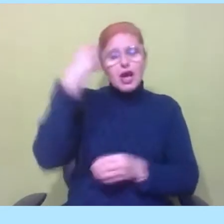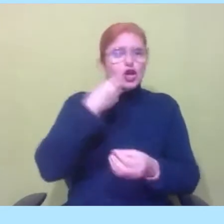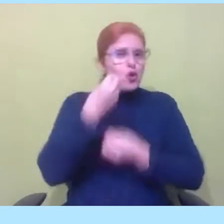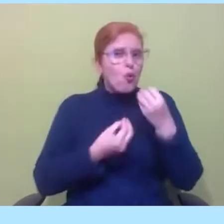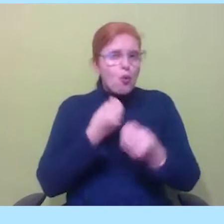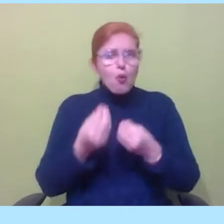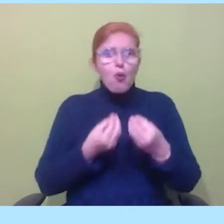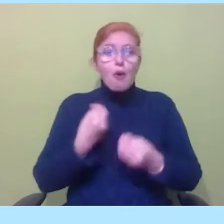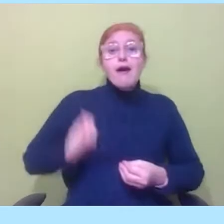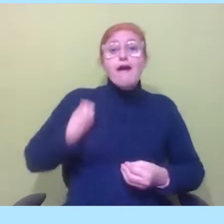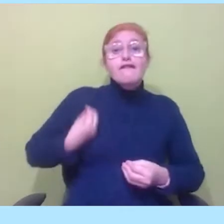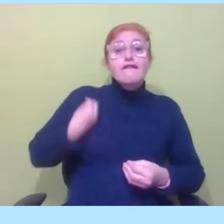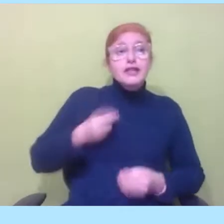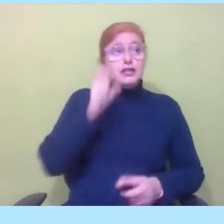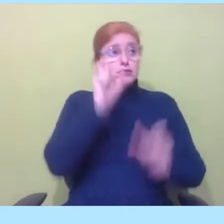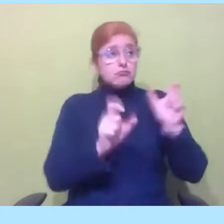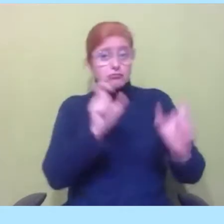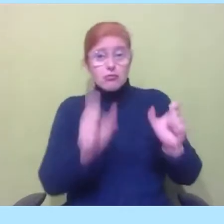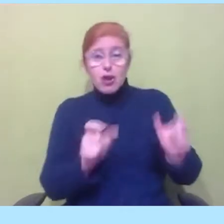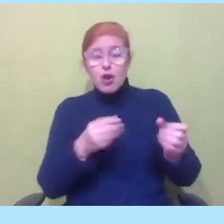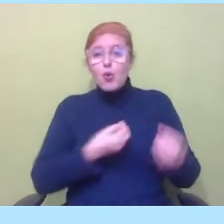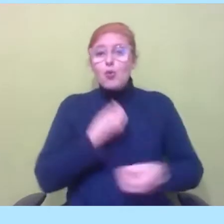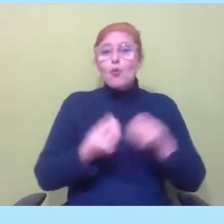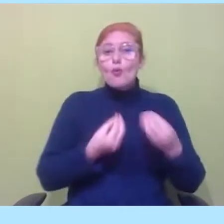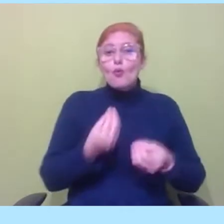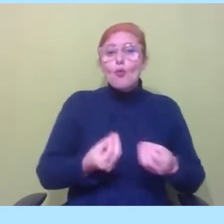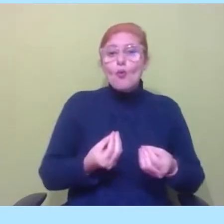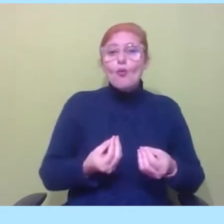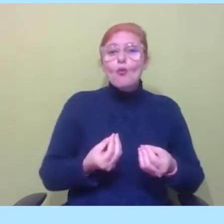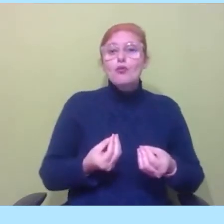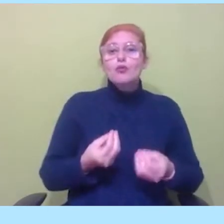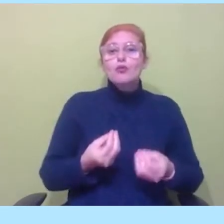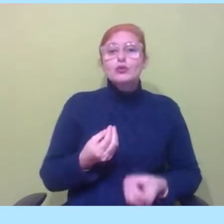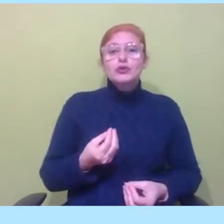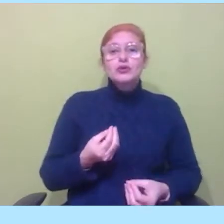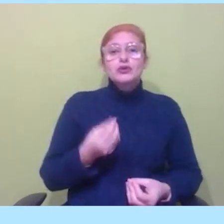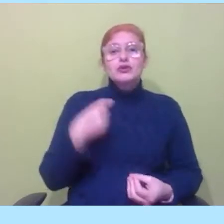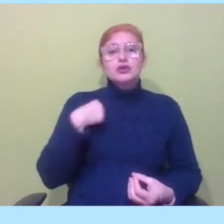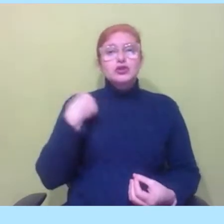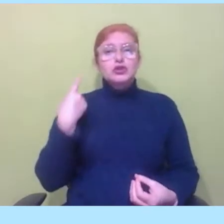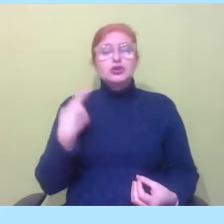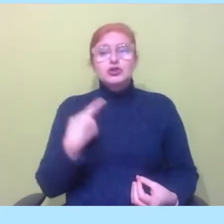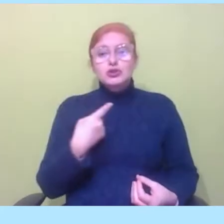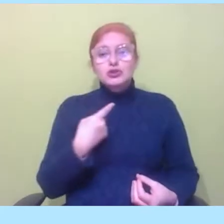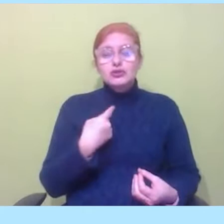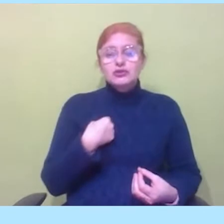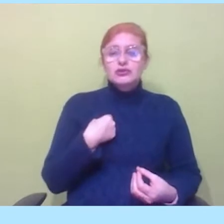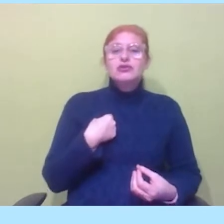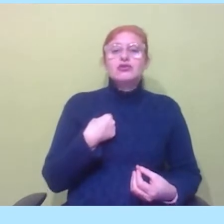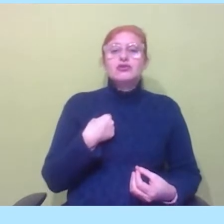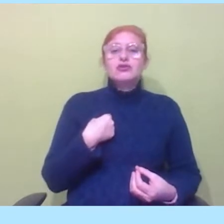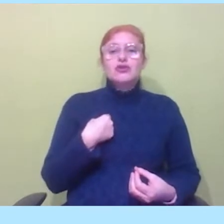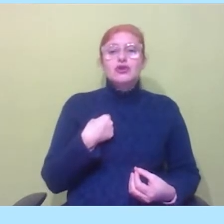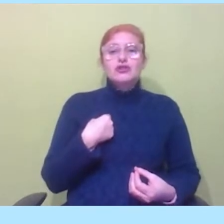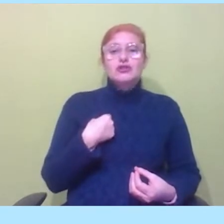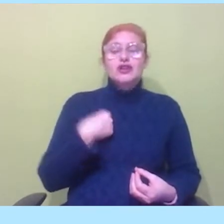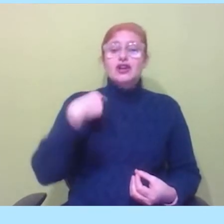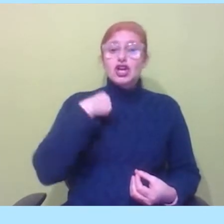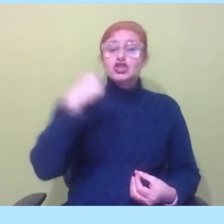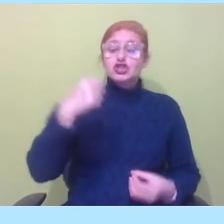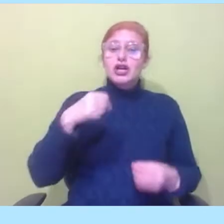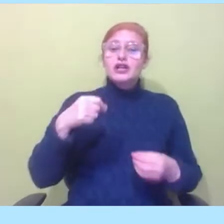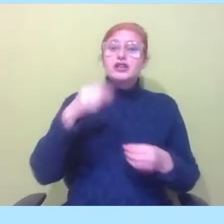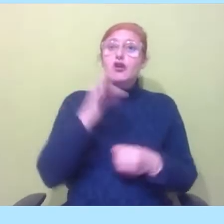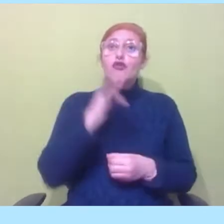dessas pessoas, como é que uma Sônia Guajajara, quando for candidata novamente, e se tudo der certo, for eleita, como é que uma mulher